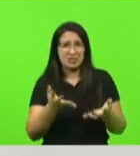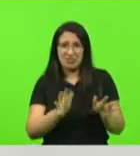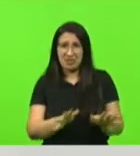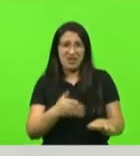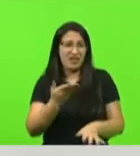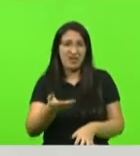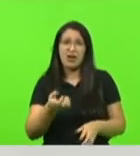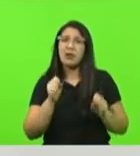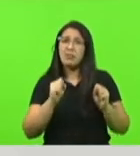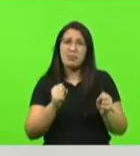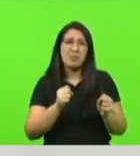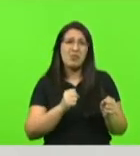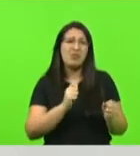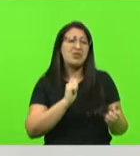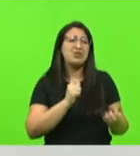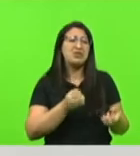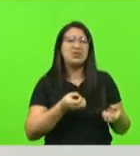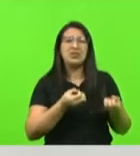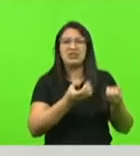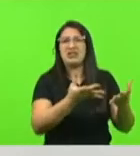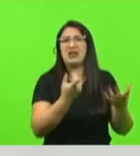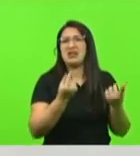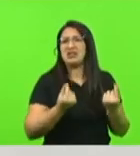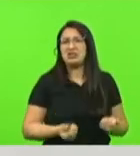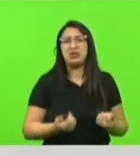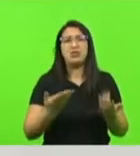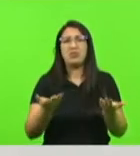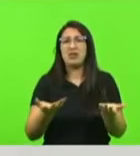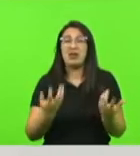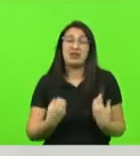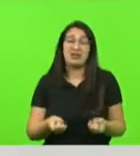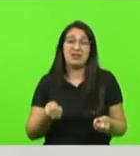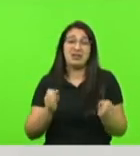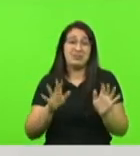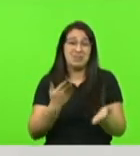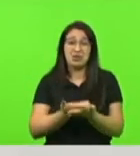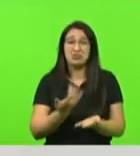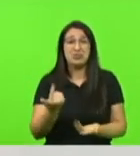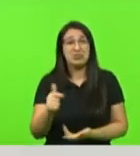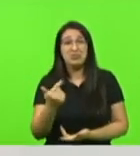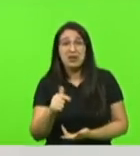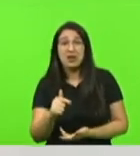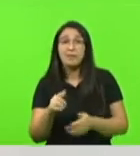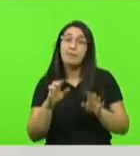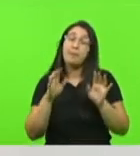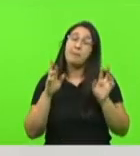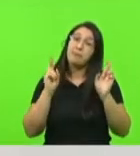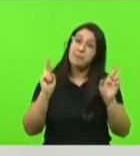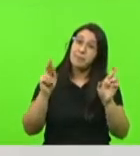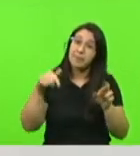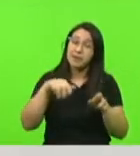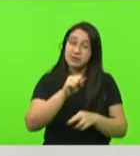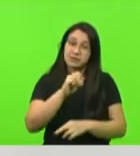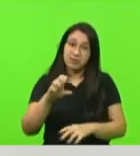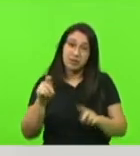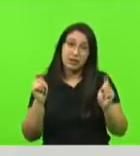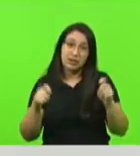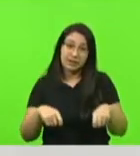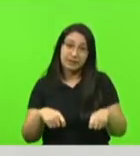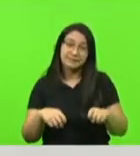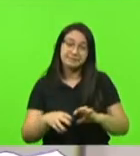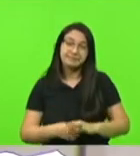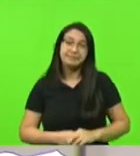jogar futebol, vai para a praça, vai não sei o quê. Não deu certo, mas eu tomara que em Santa Catarina funcione. Obrigado, deputados.